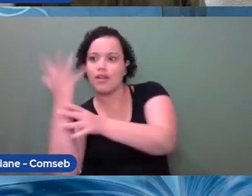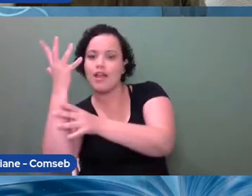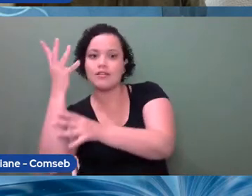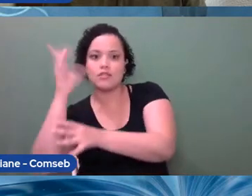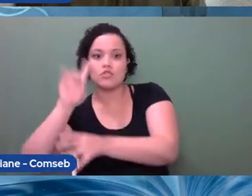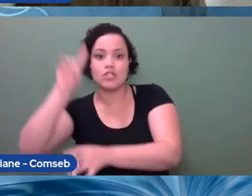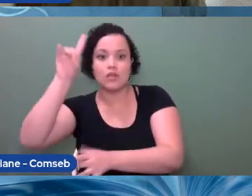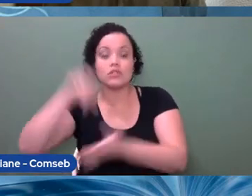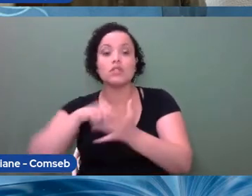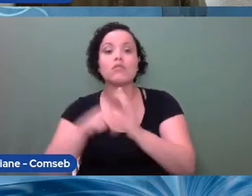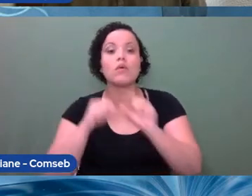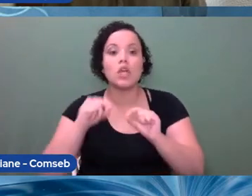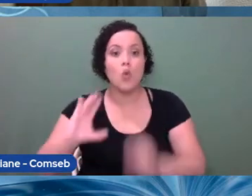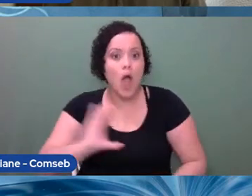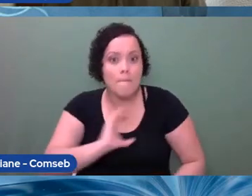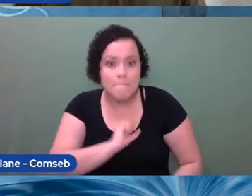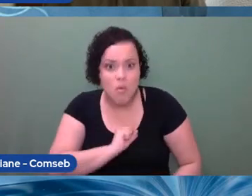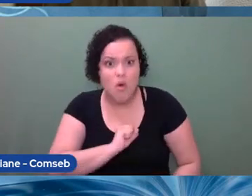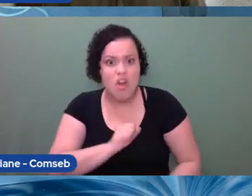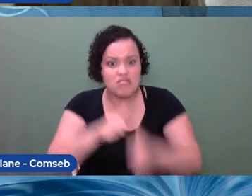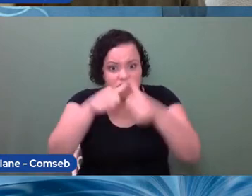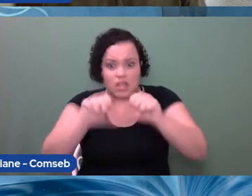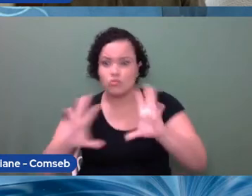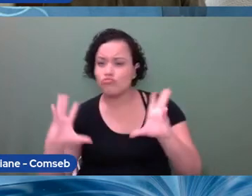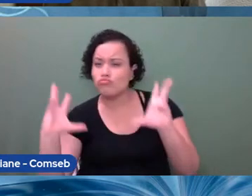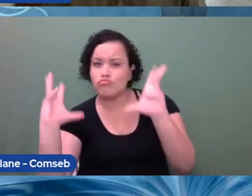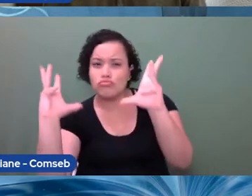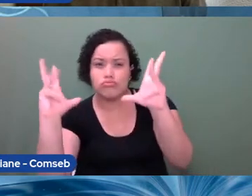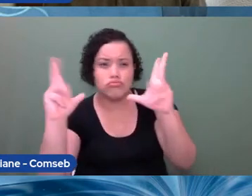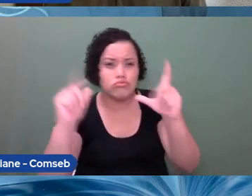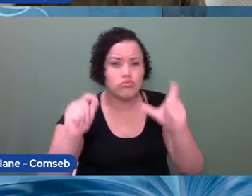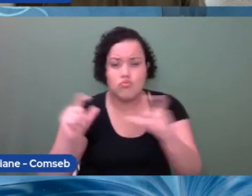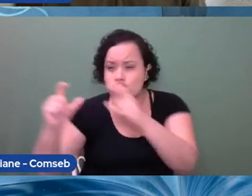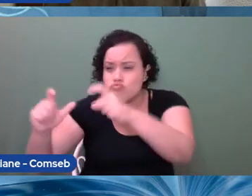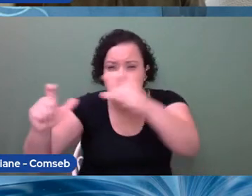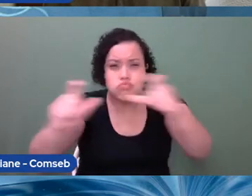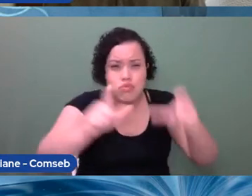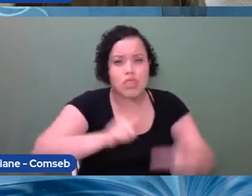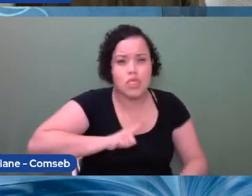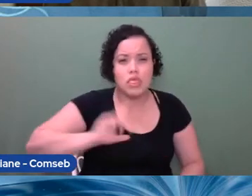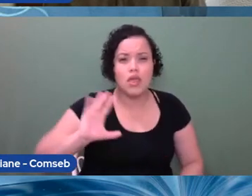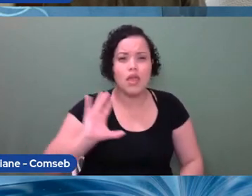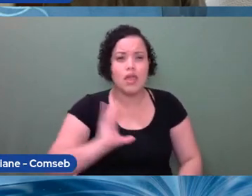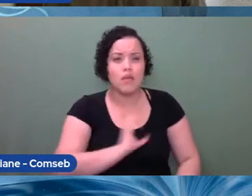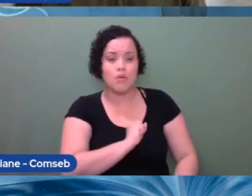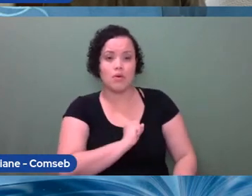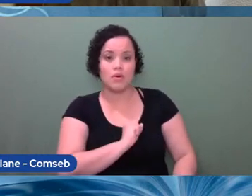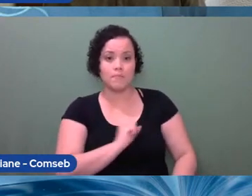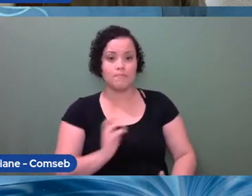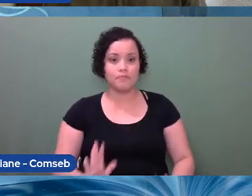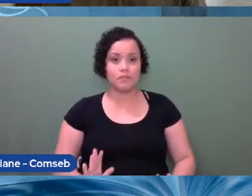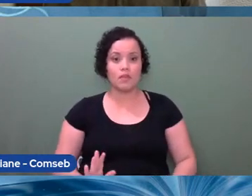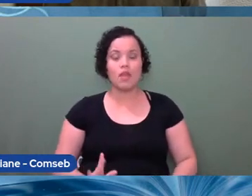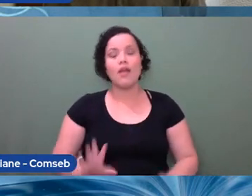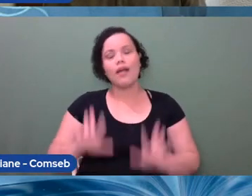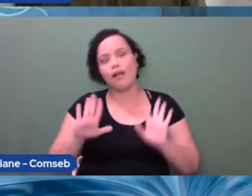tudo. Em tudo. A gente pode até não perceber, é outra história, é questão de amadurecimento.